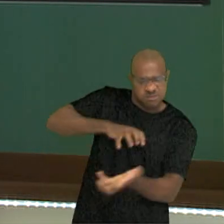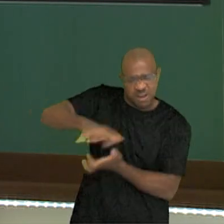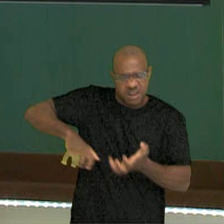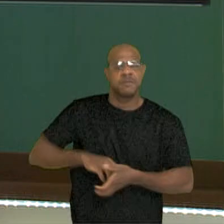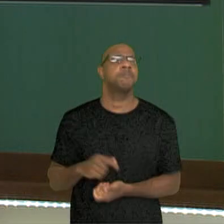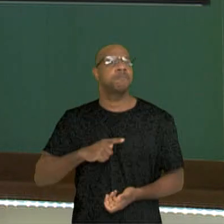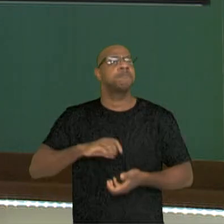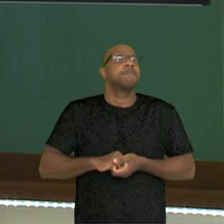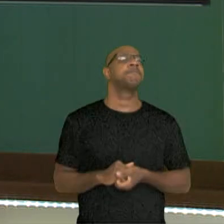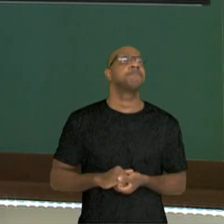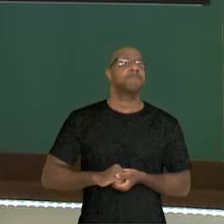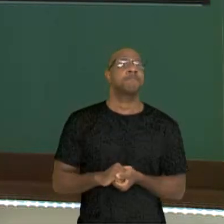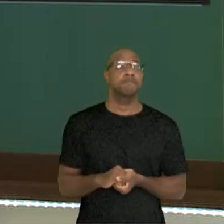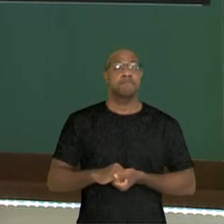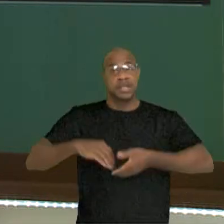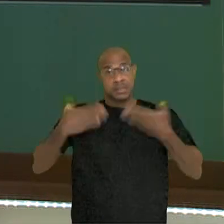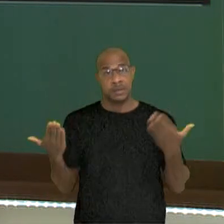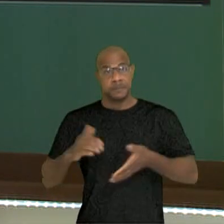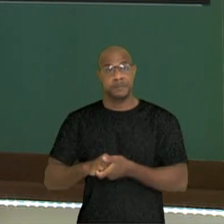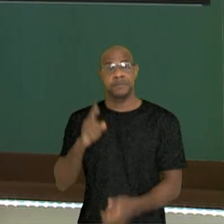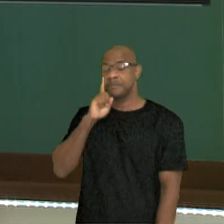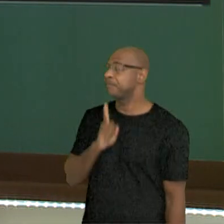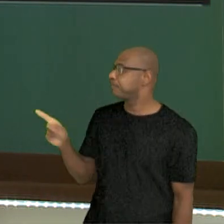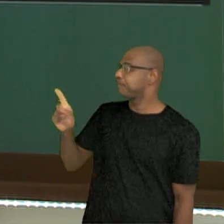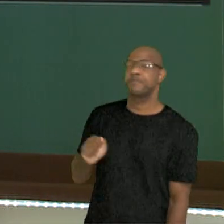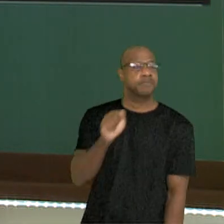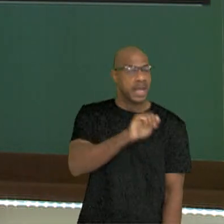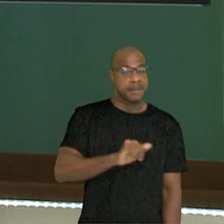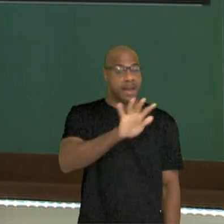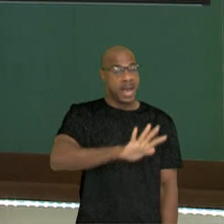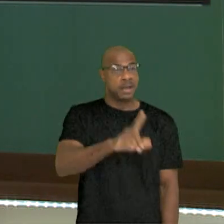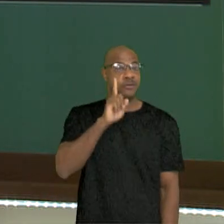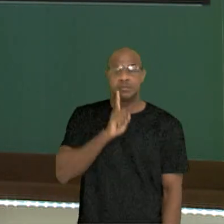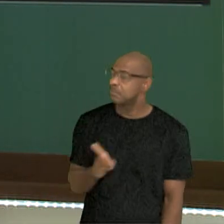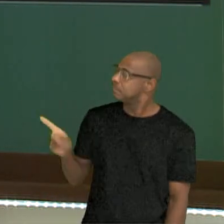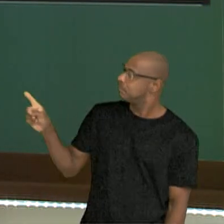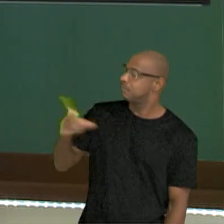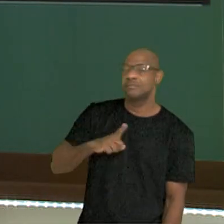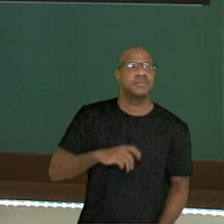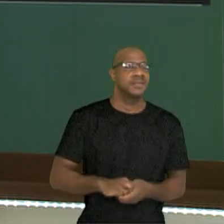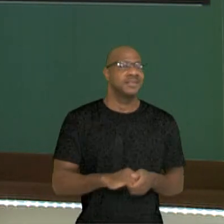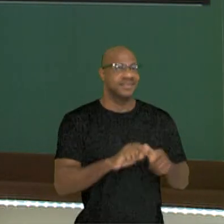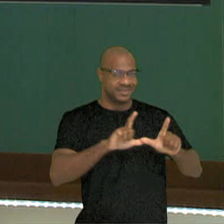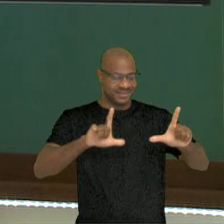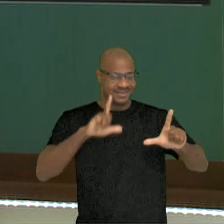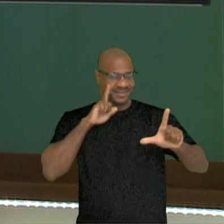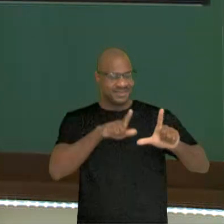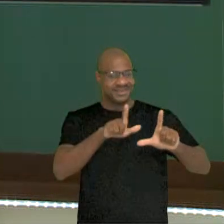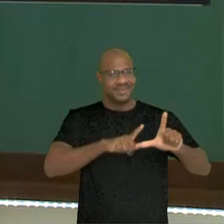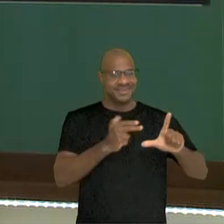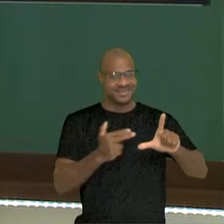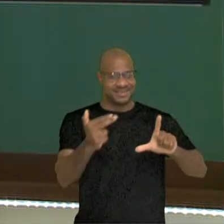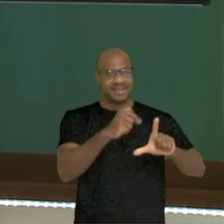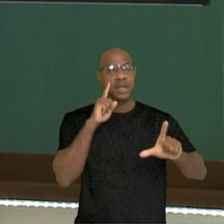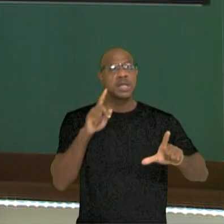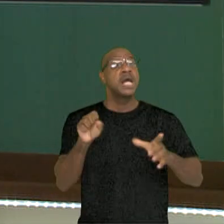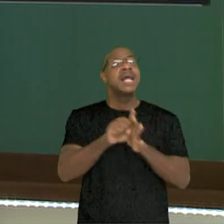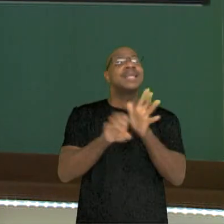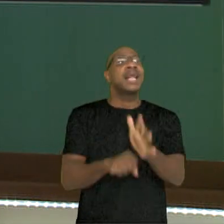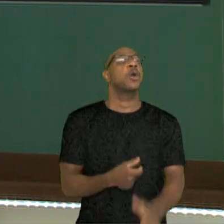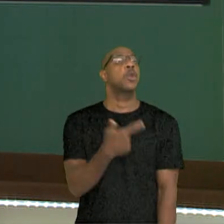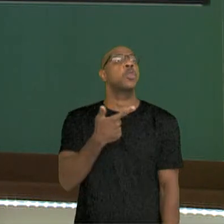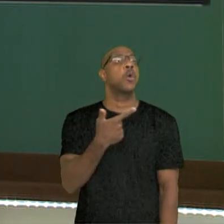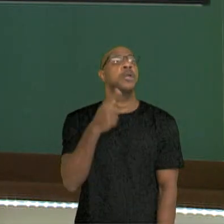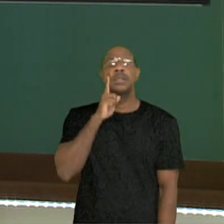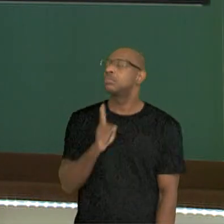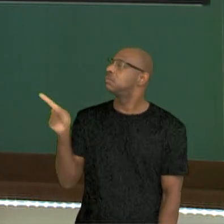Espartaco. Aqui, o professor trouxe uma imagem, né, que é um mosaico romano de Duga, na Tunísia, do século II. Aqui, ó,